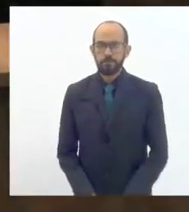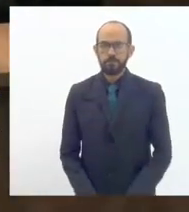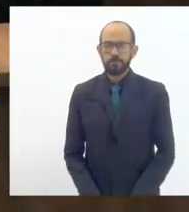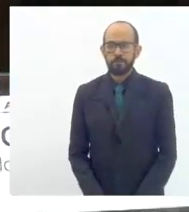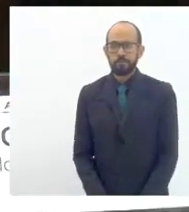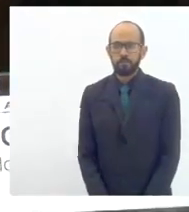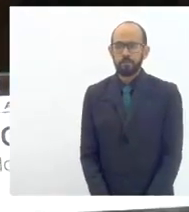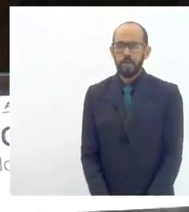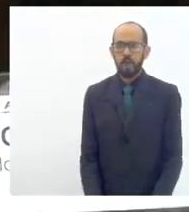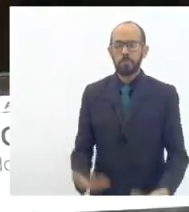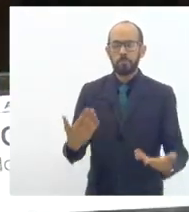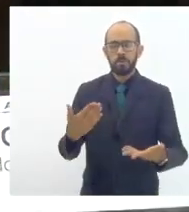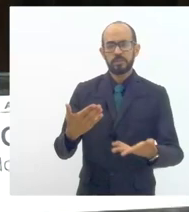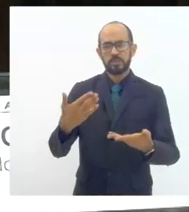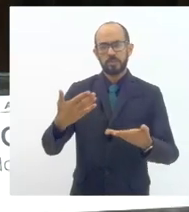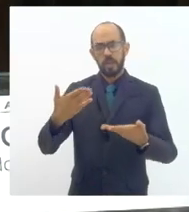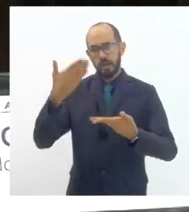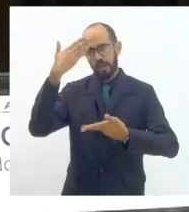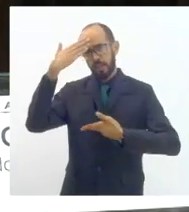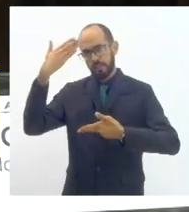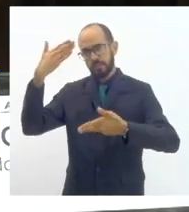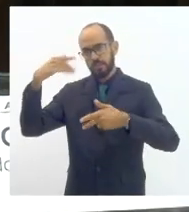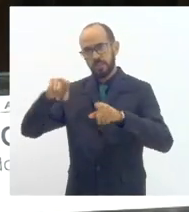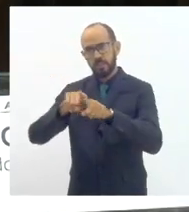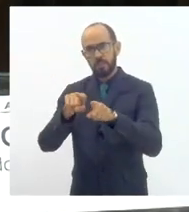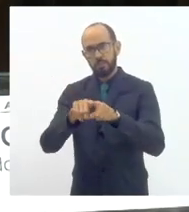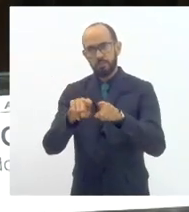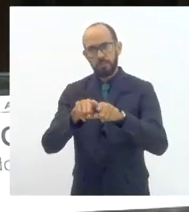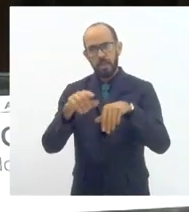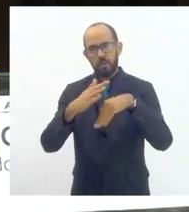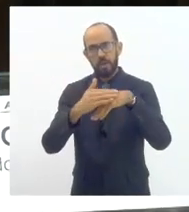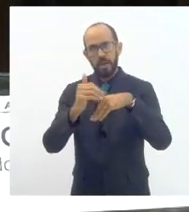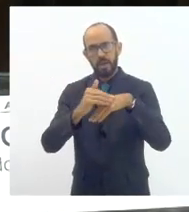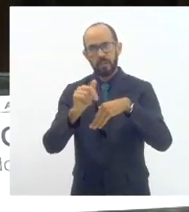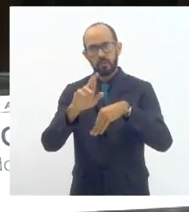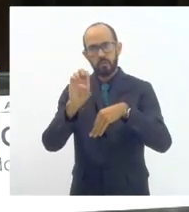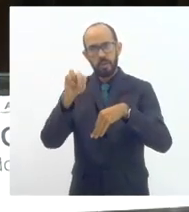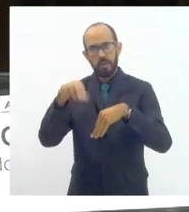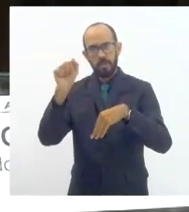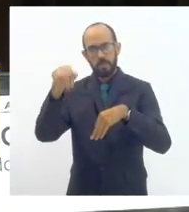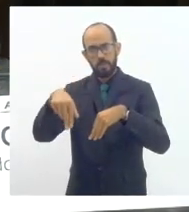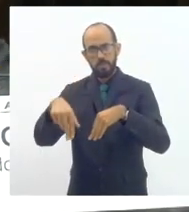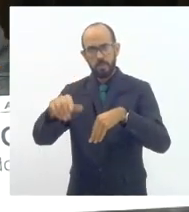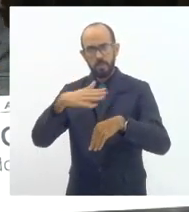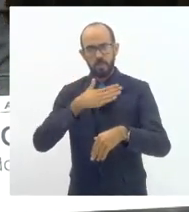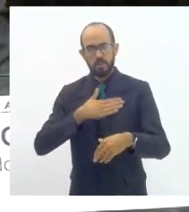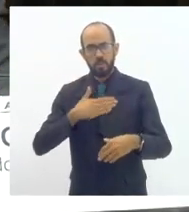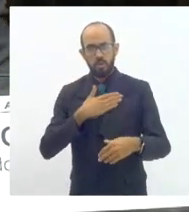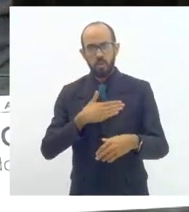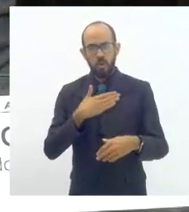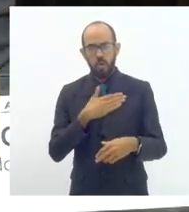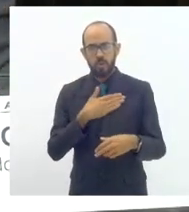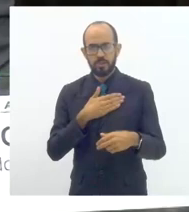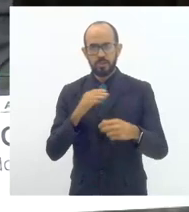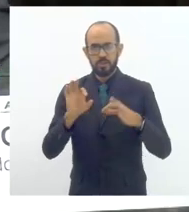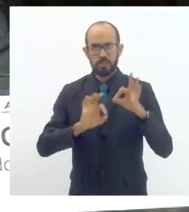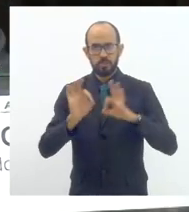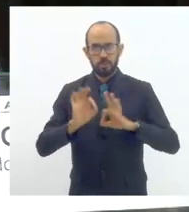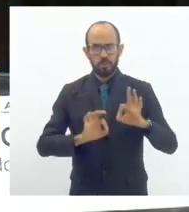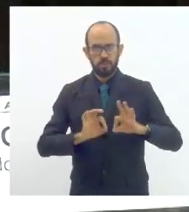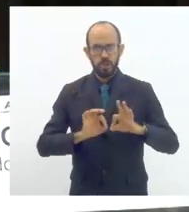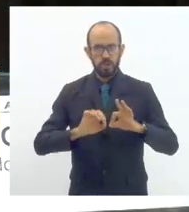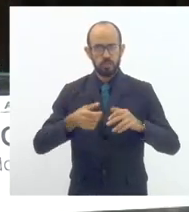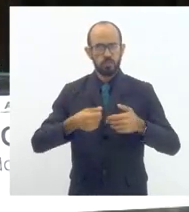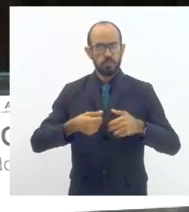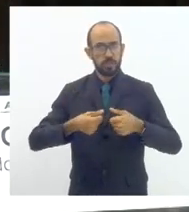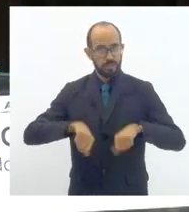Eu tenho que agradecer muito também ao carinho do deputado Renan Ferreirinha, que gosta demais desse projeto, esteve com a gente nas duas últimas edições,